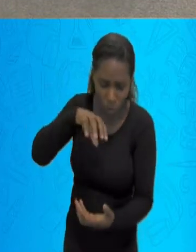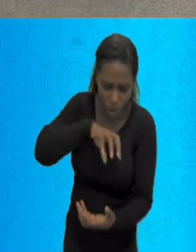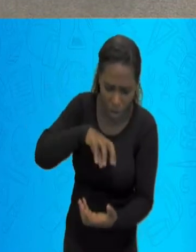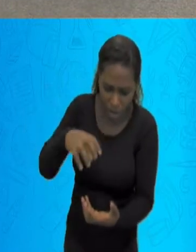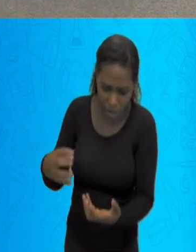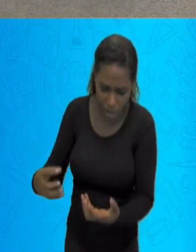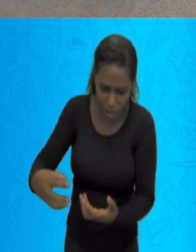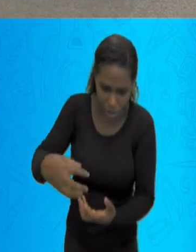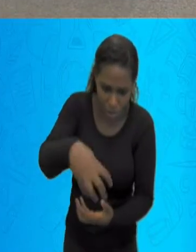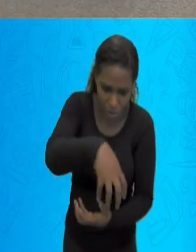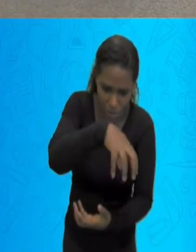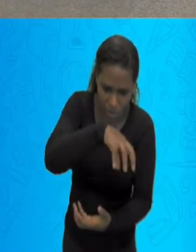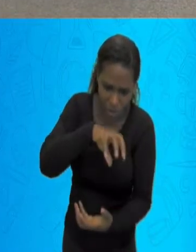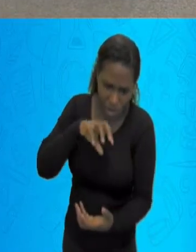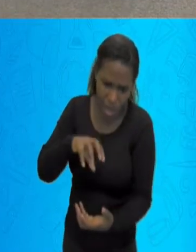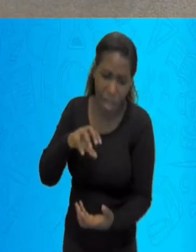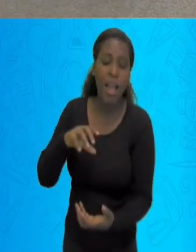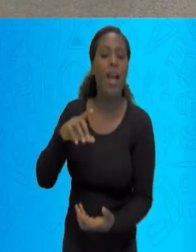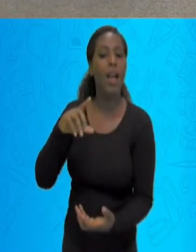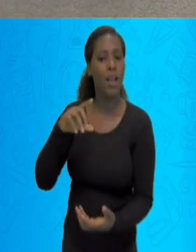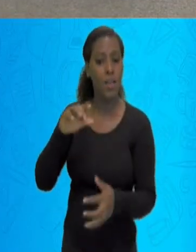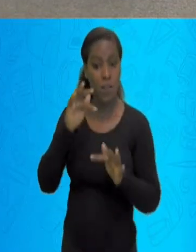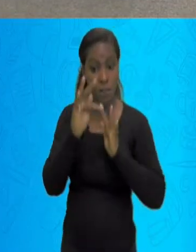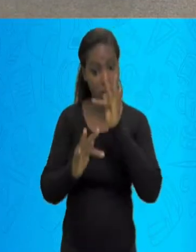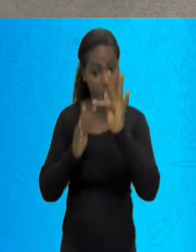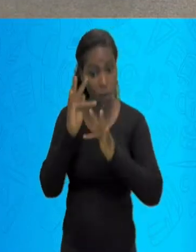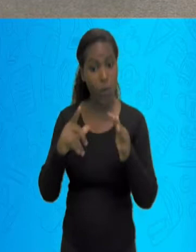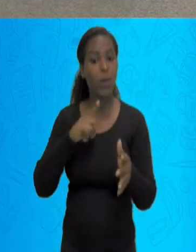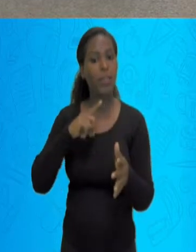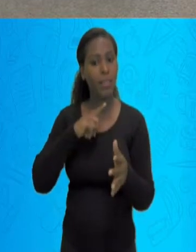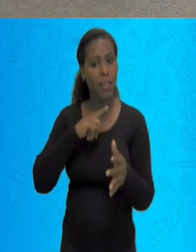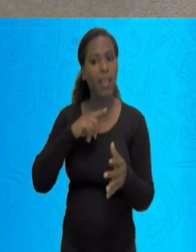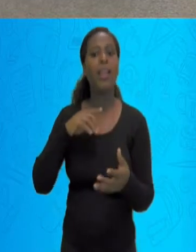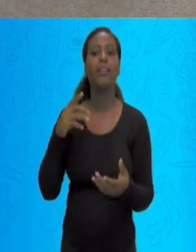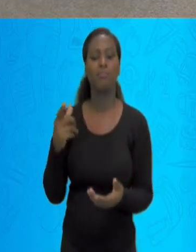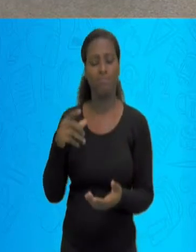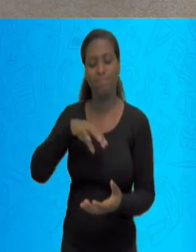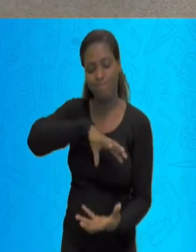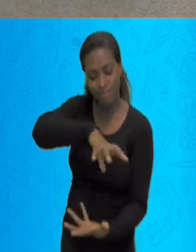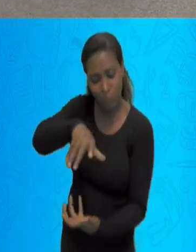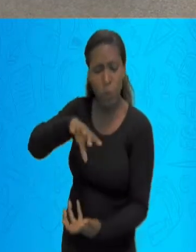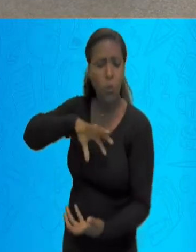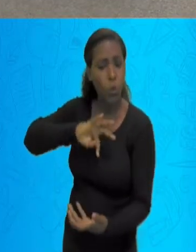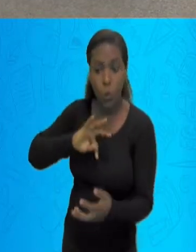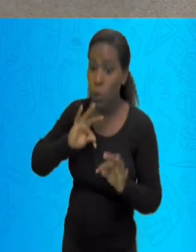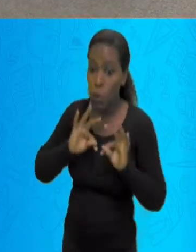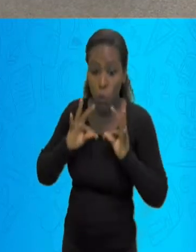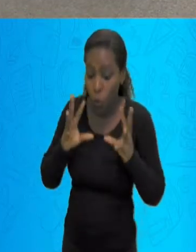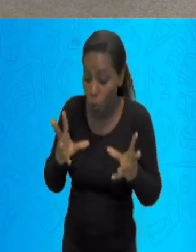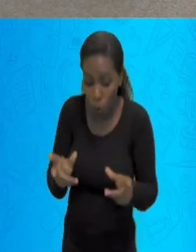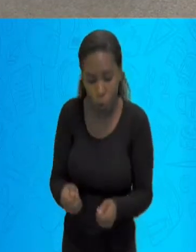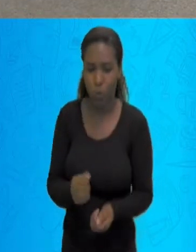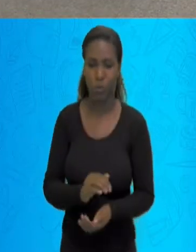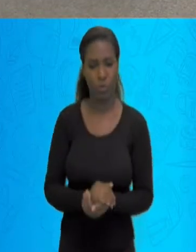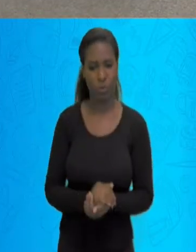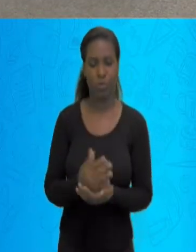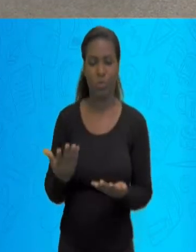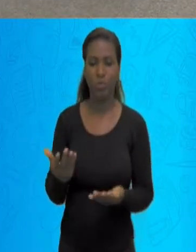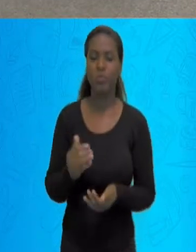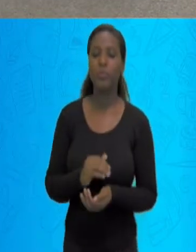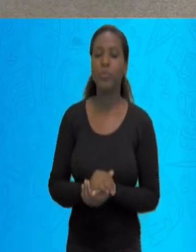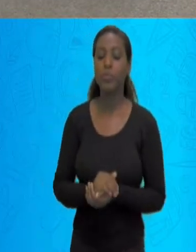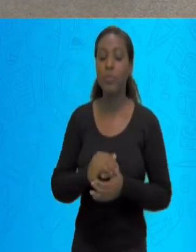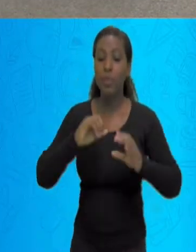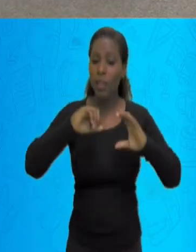apresenta um folclore diferente. As manifestações folclóricas dão-se basicamente por meio